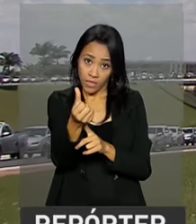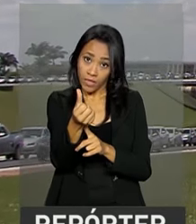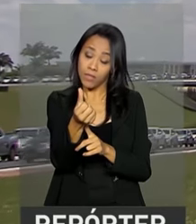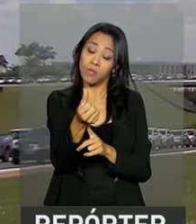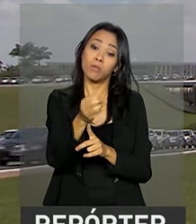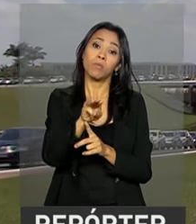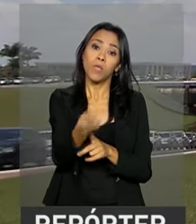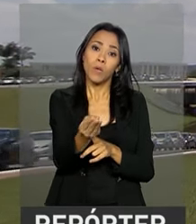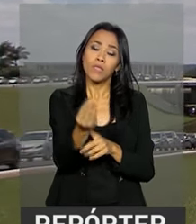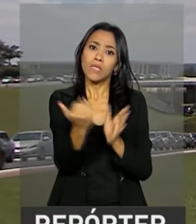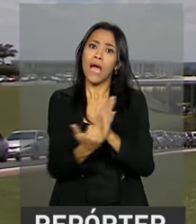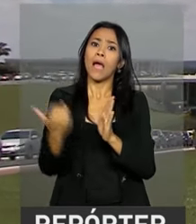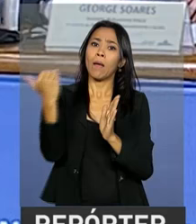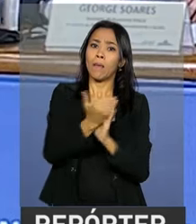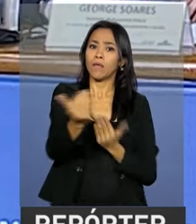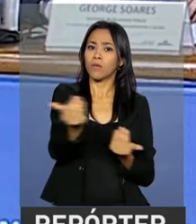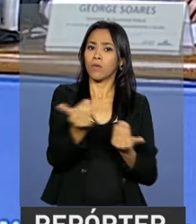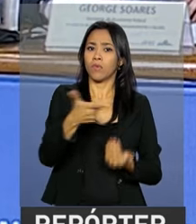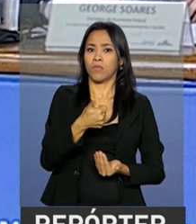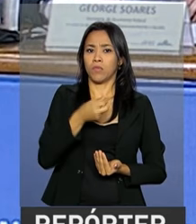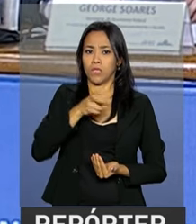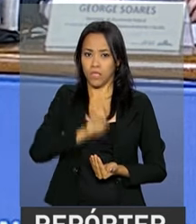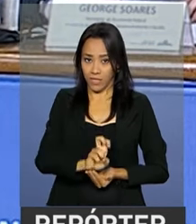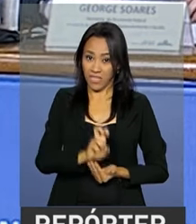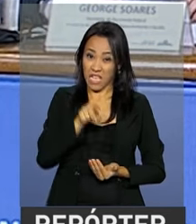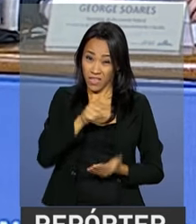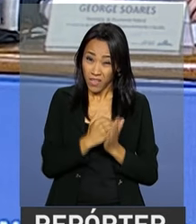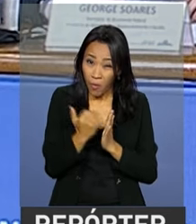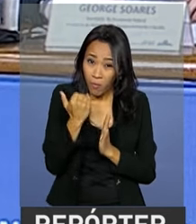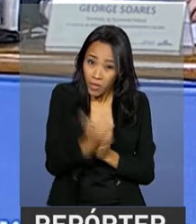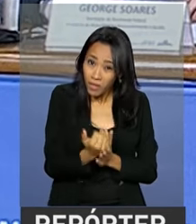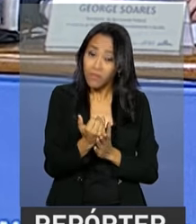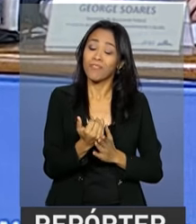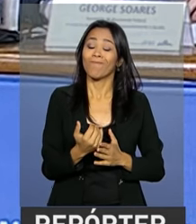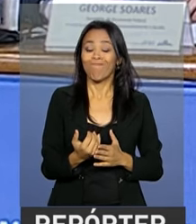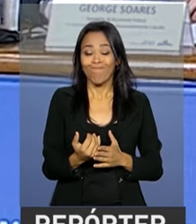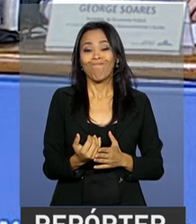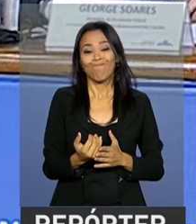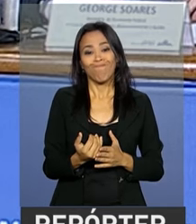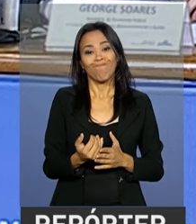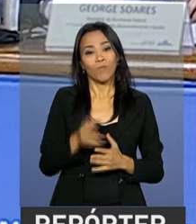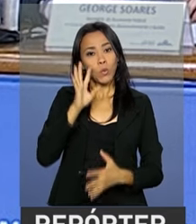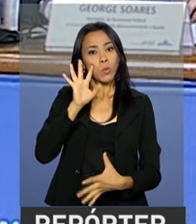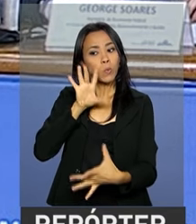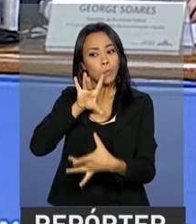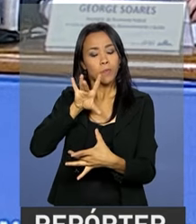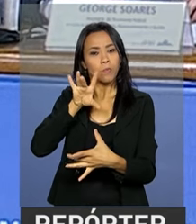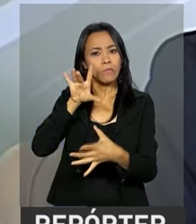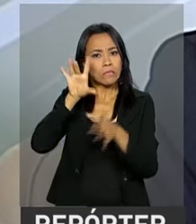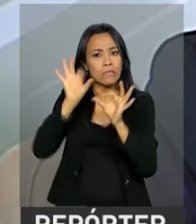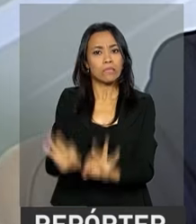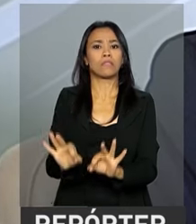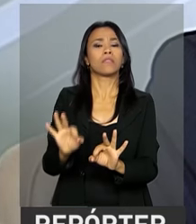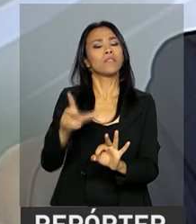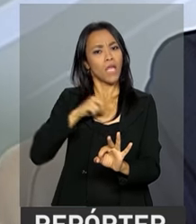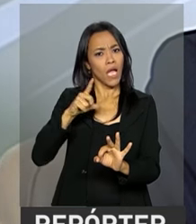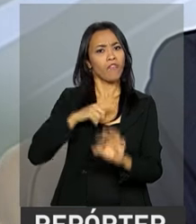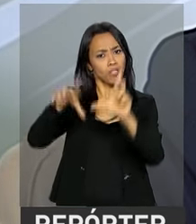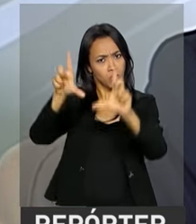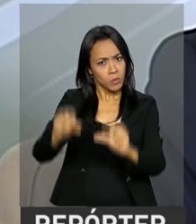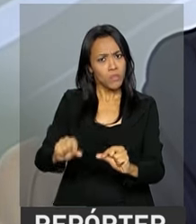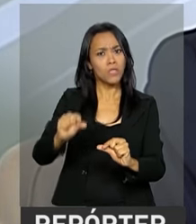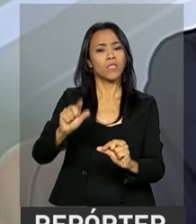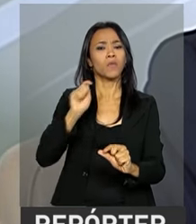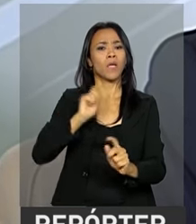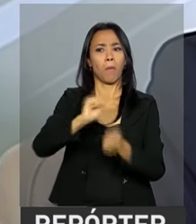mais do que o registrado em 2015. Apesar desse aumento nos valores, na prática, houve uma diminuição nas despesas do